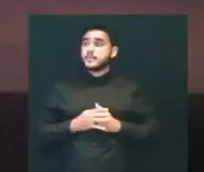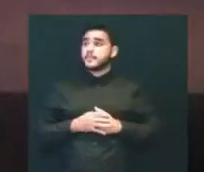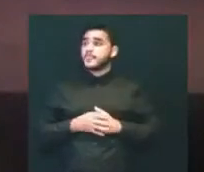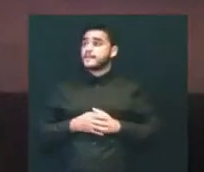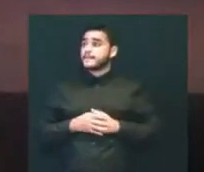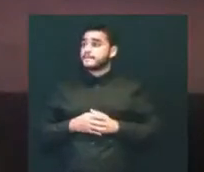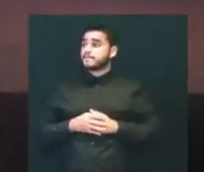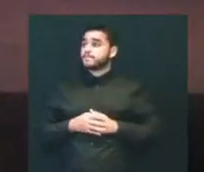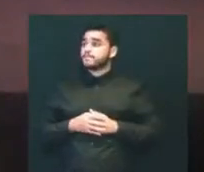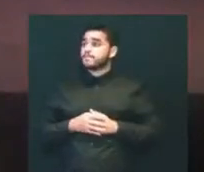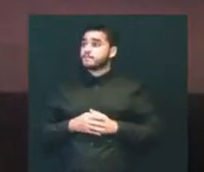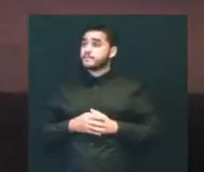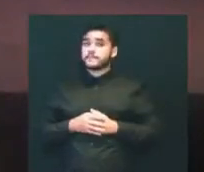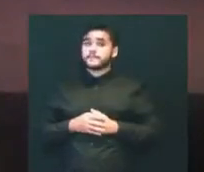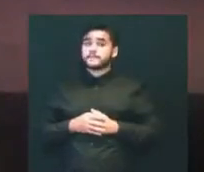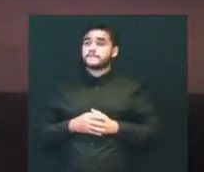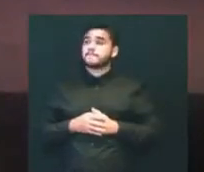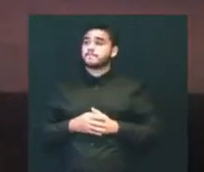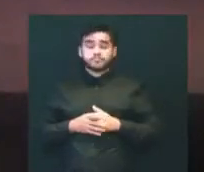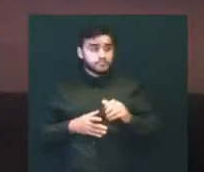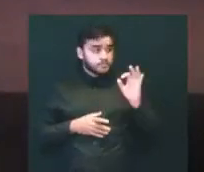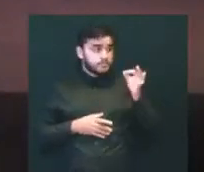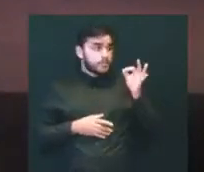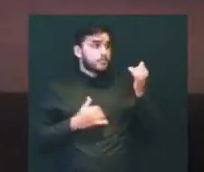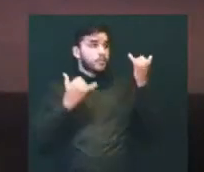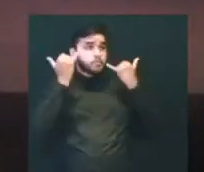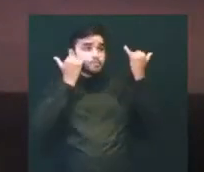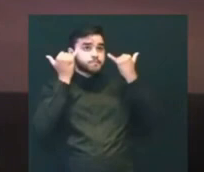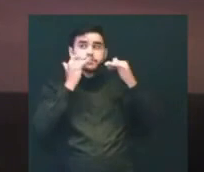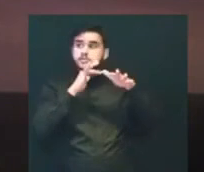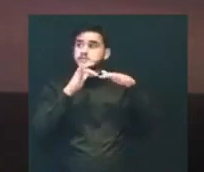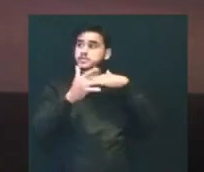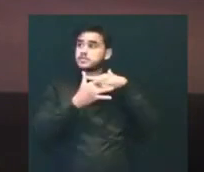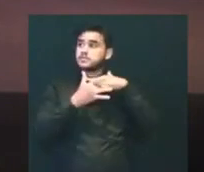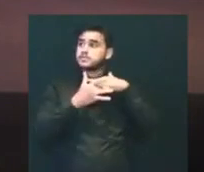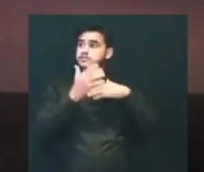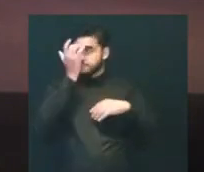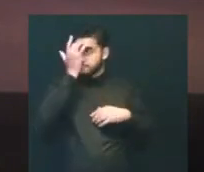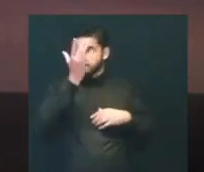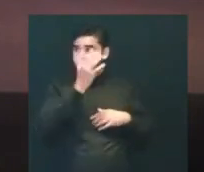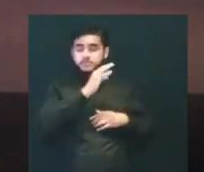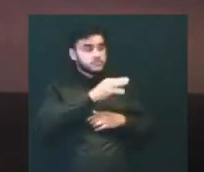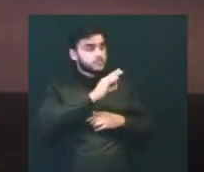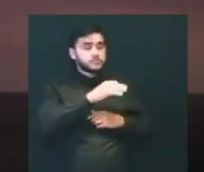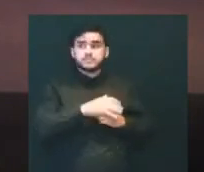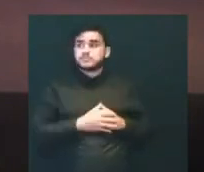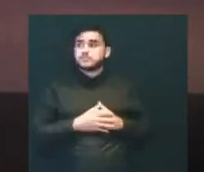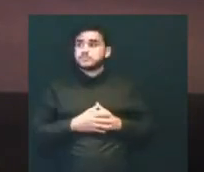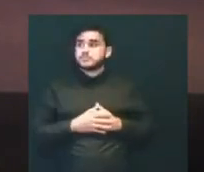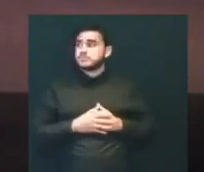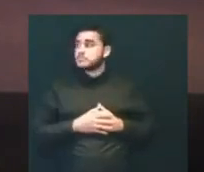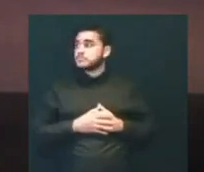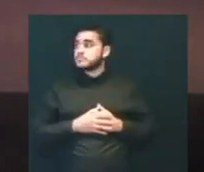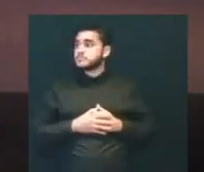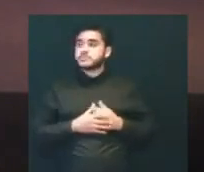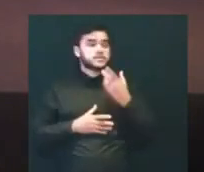O acesso ao conhecimento, especialmente por conta das redes sociais, facilita, né? Ou não? Assim,